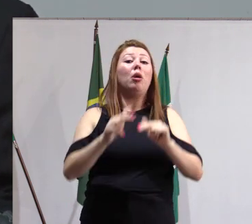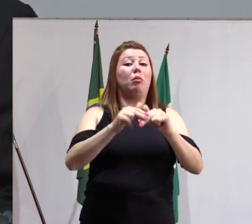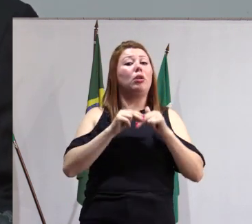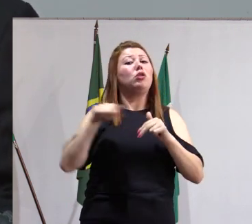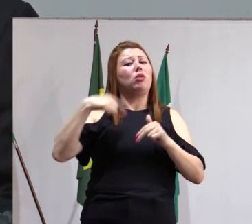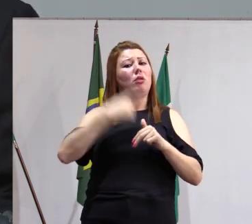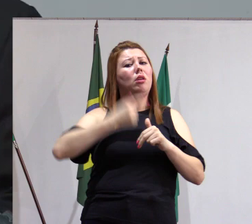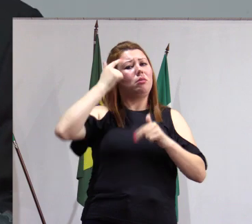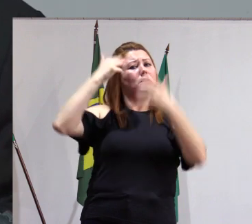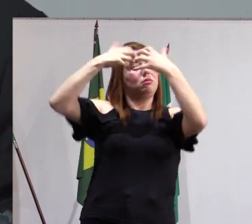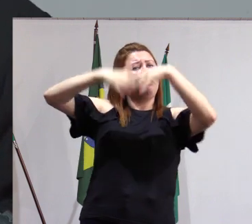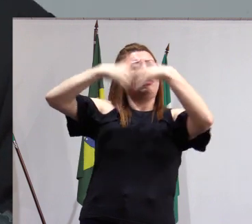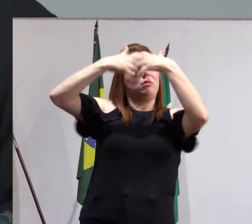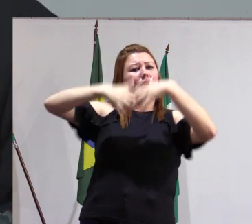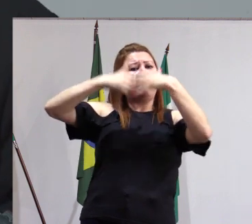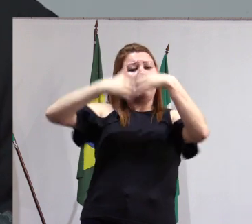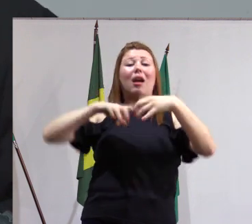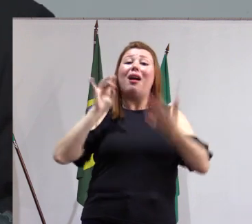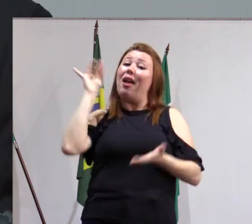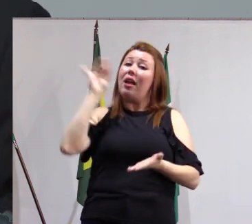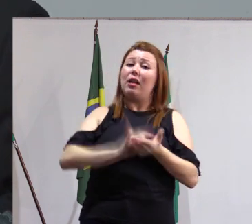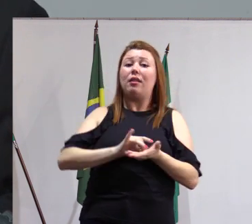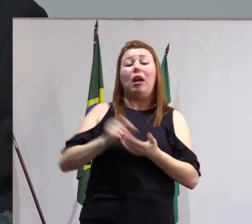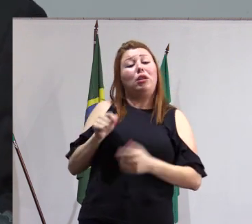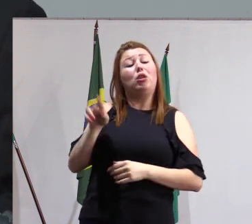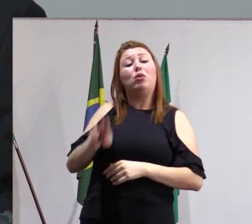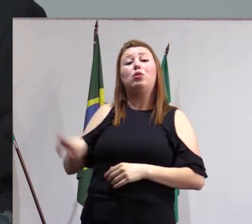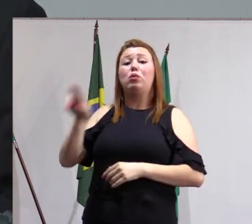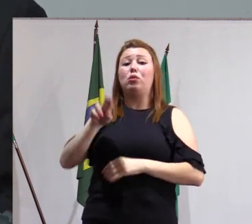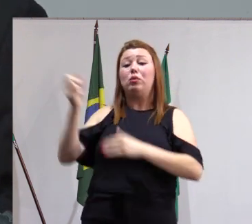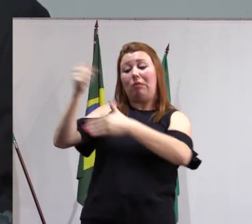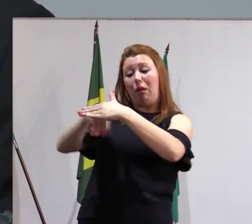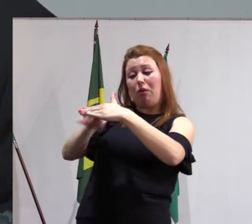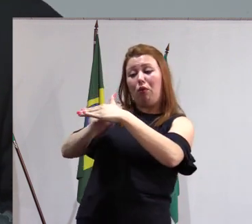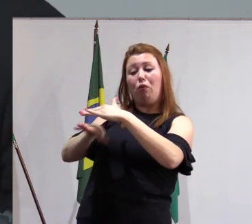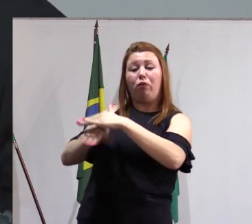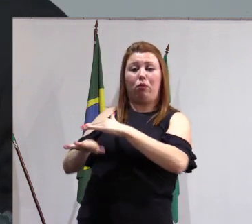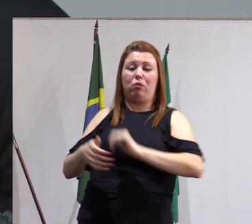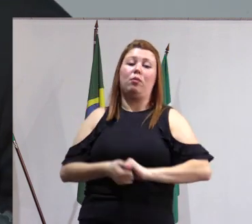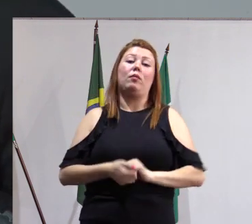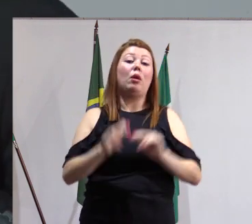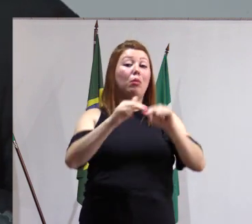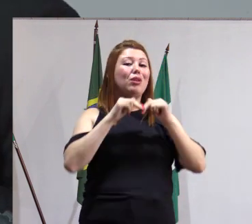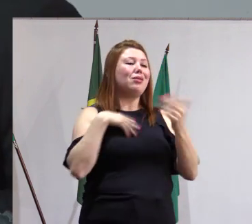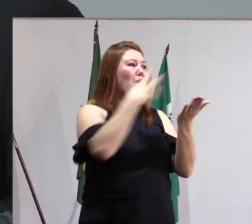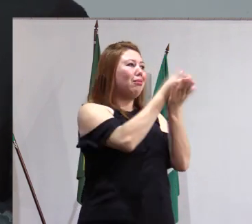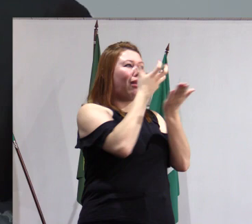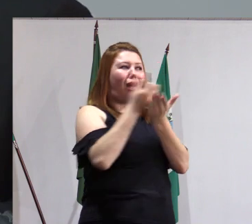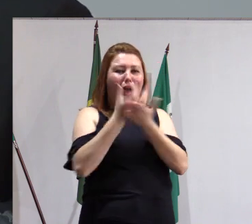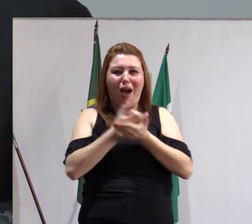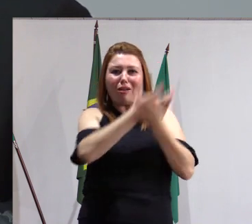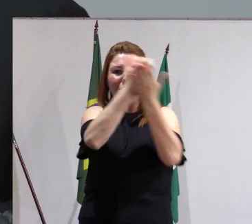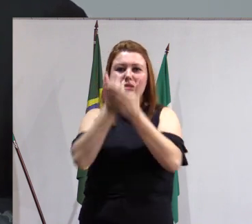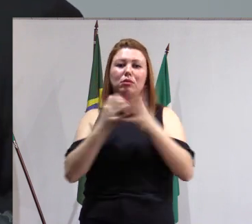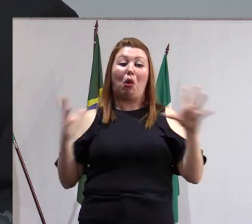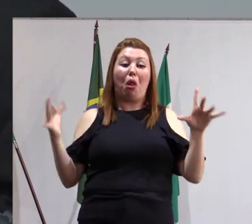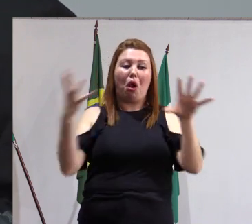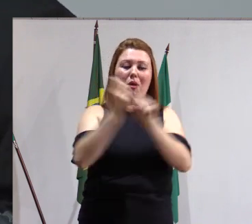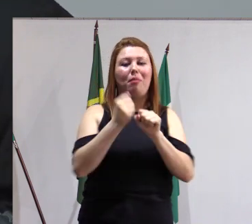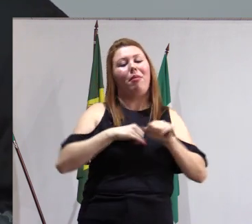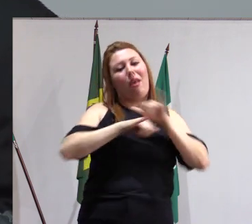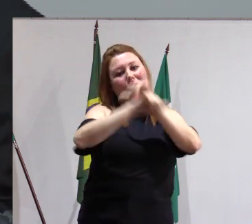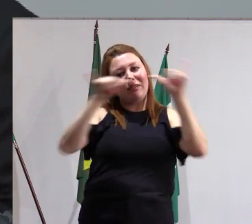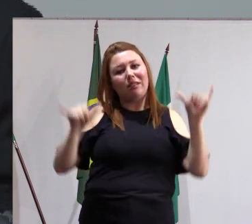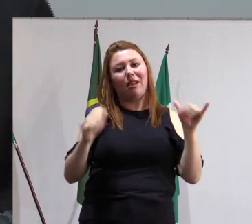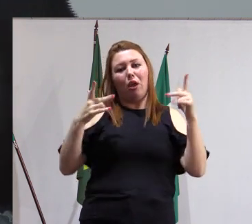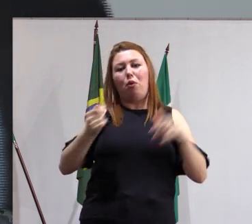sobre isso, sobre a realidade e o uso desse fundo. Tá? Então, eu só quis trazer alguns dados aqui para ilustrar o que você já falou,